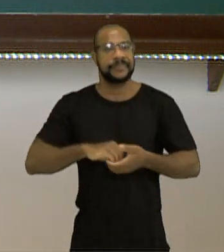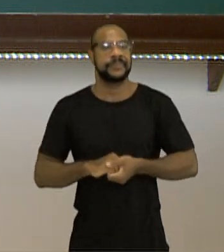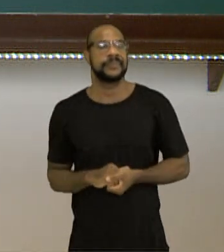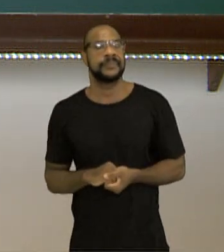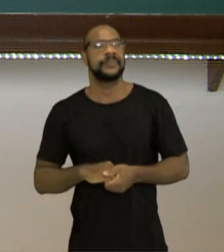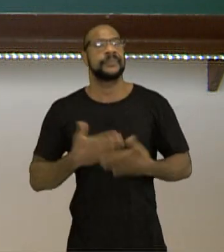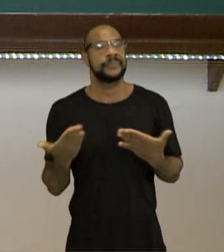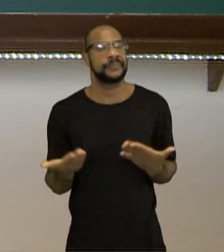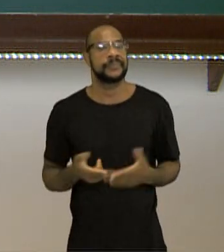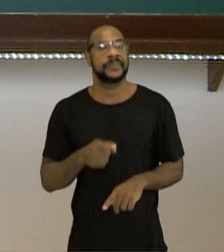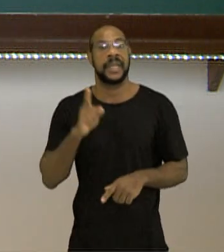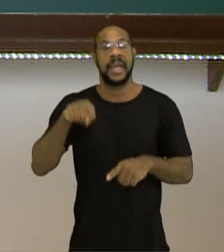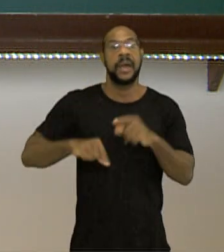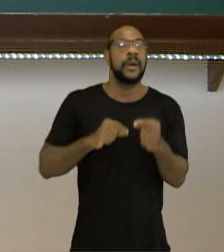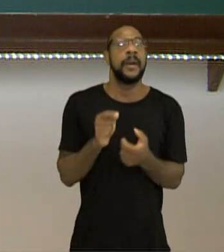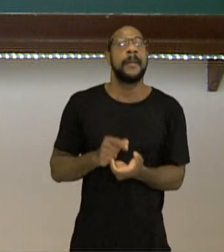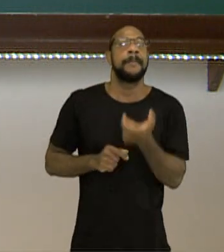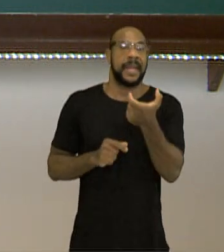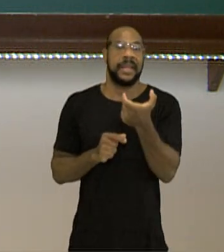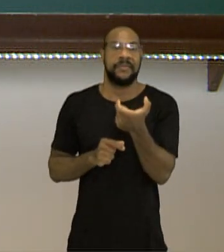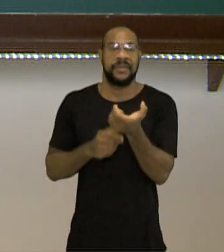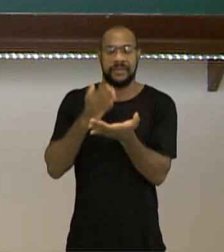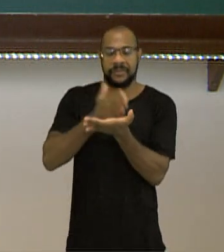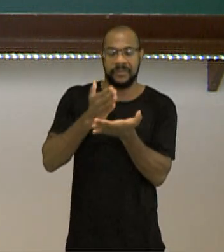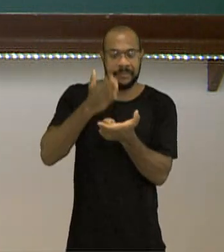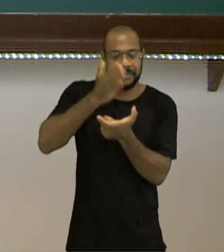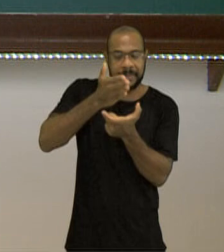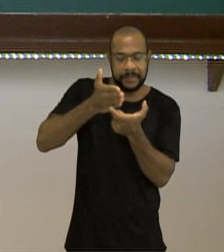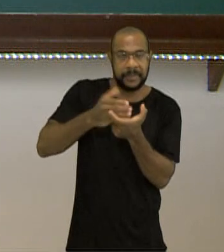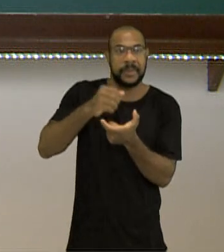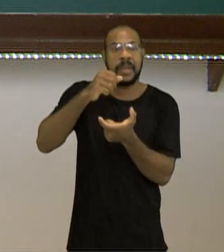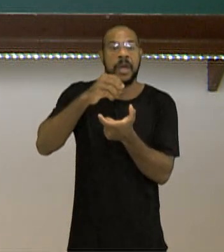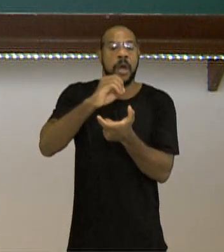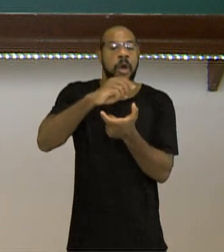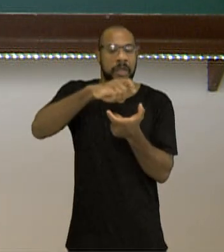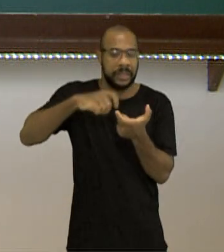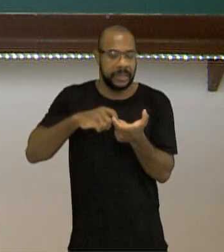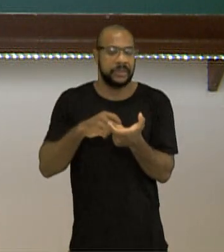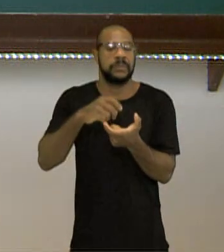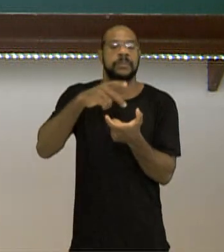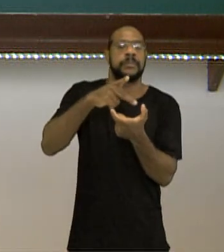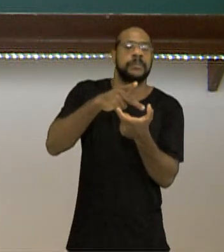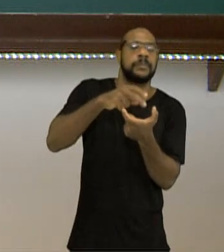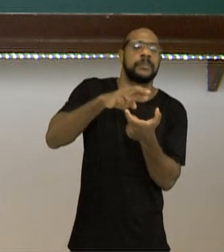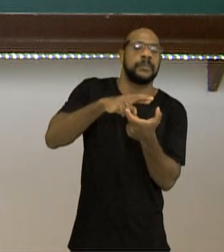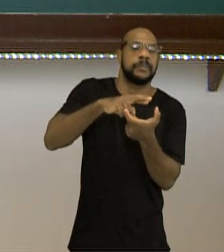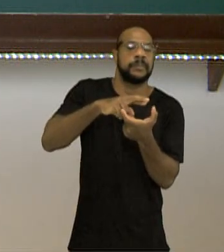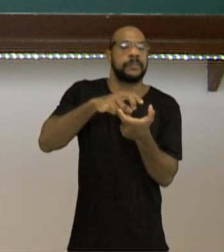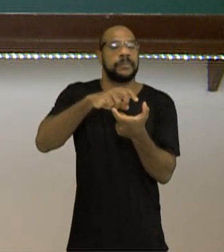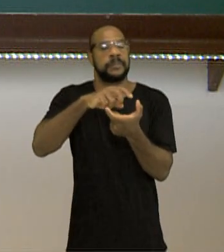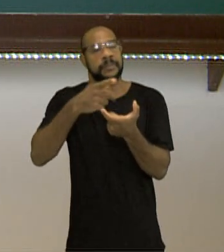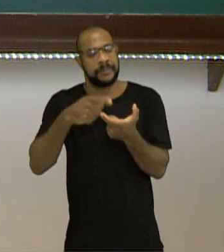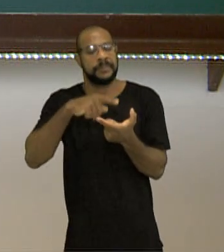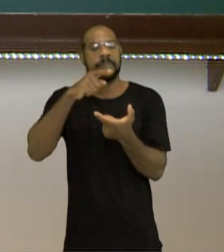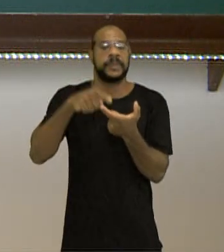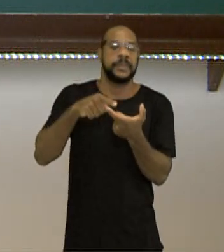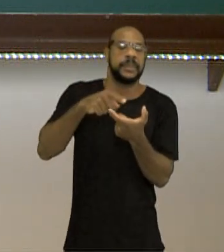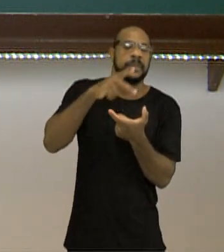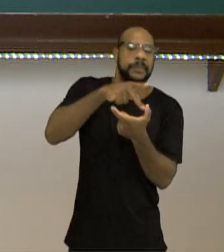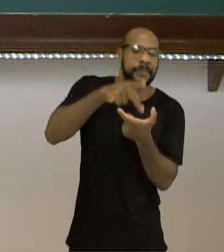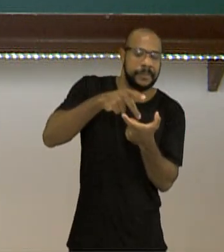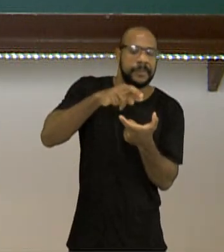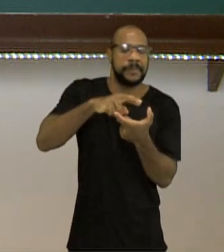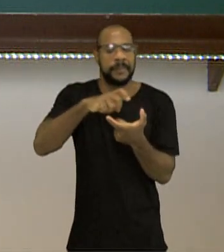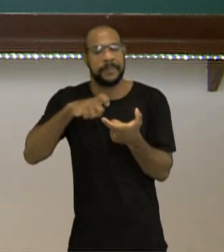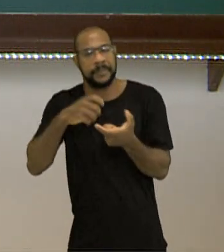são para as palavras divididas em oxítona, paroxítona, proparoxítona e monossílabo tônico.